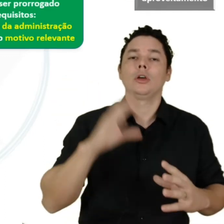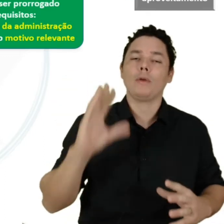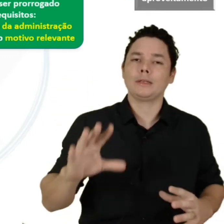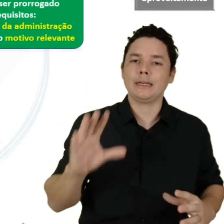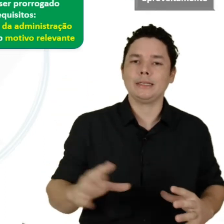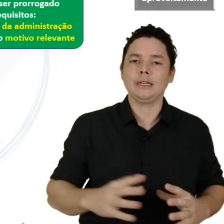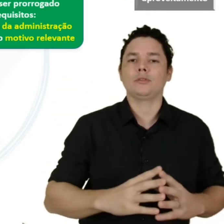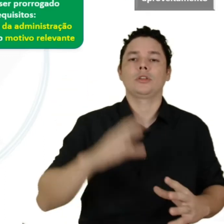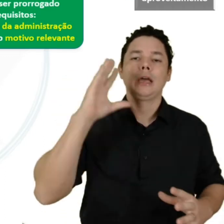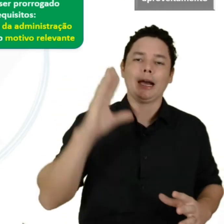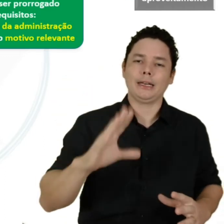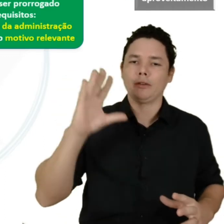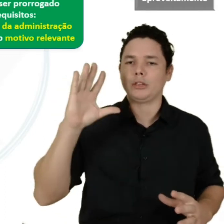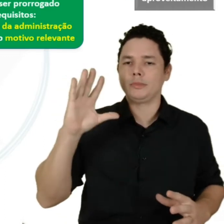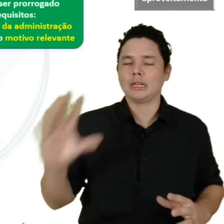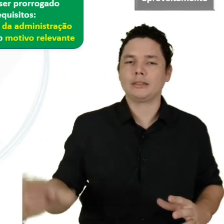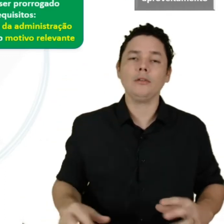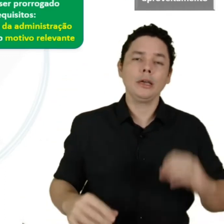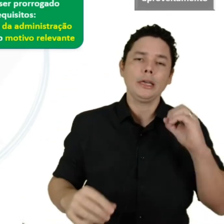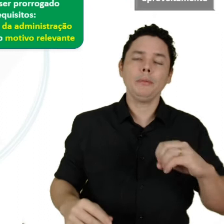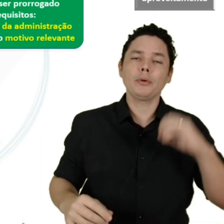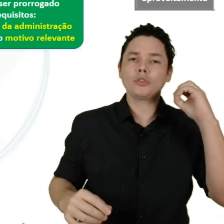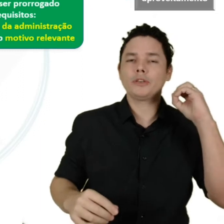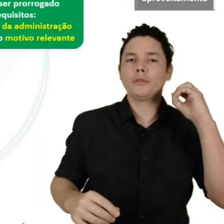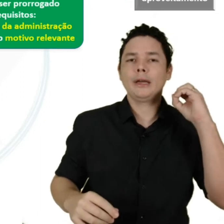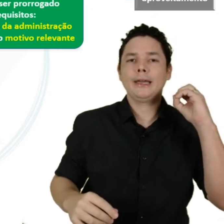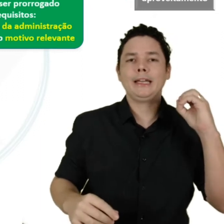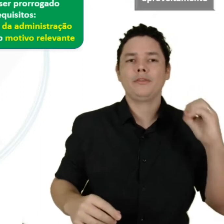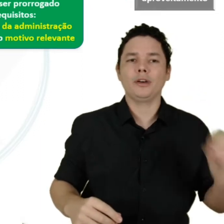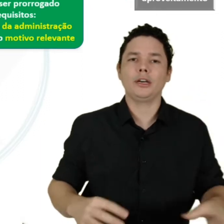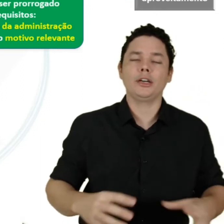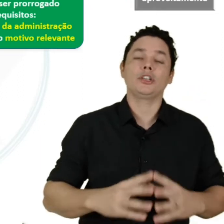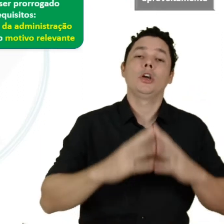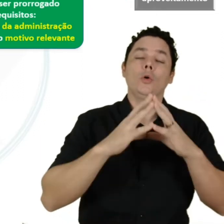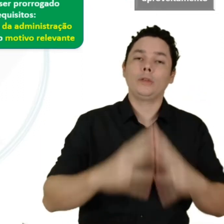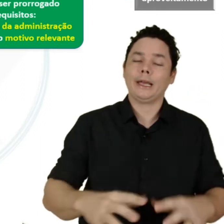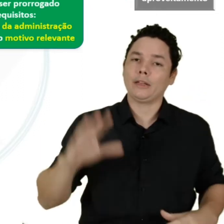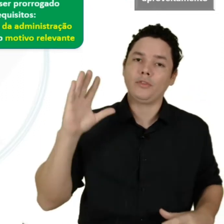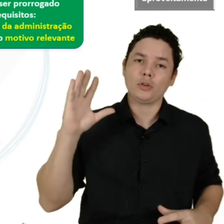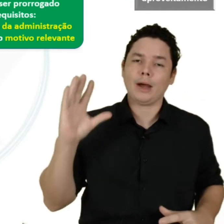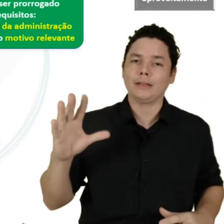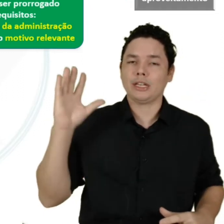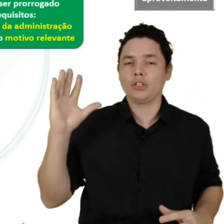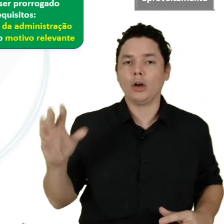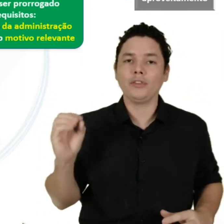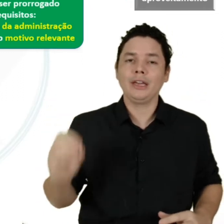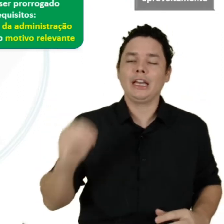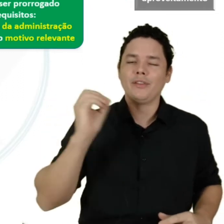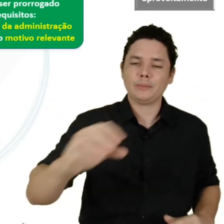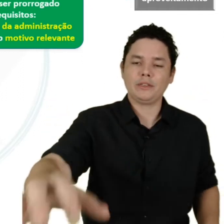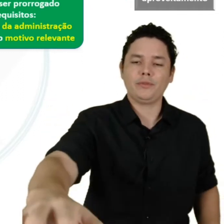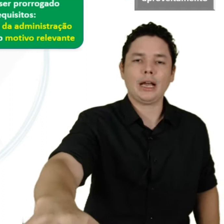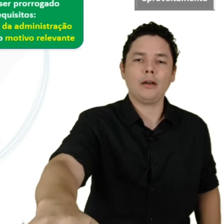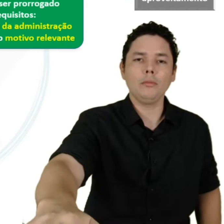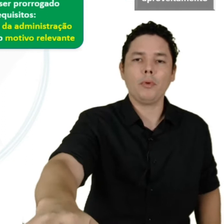prorrogado. Quais os requisitos? A critério da administração e por motivo relevante. O decreto 2479, ele